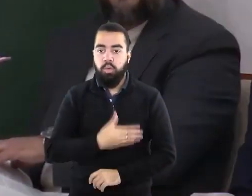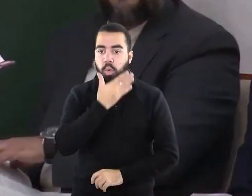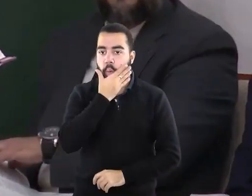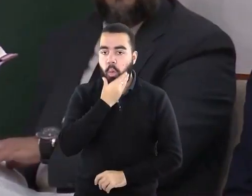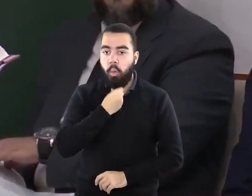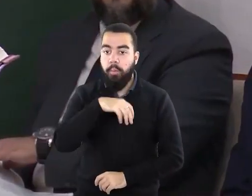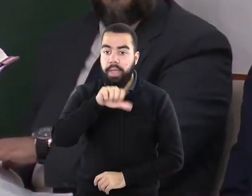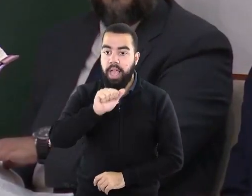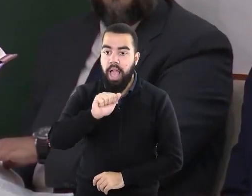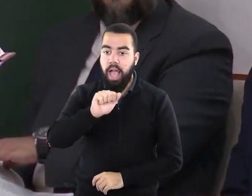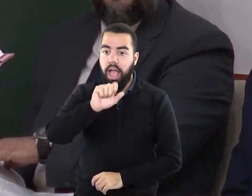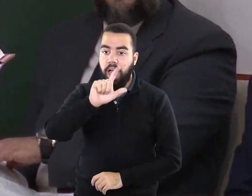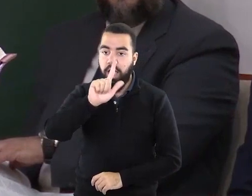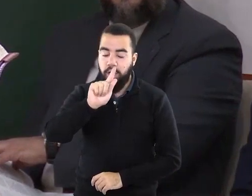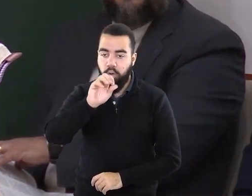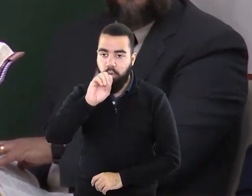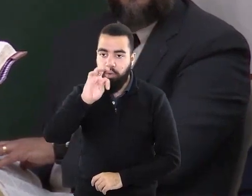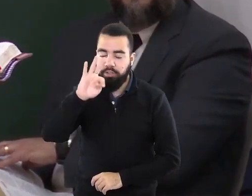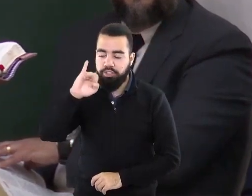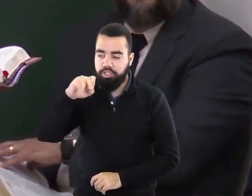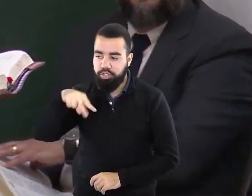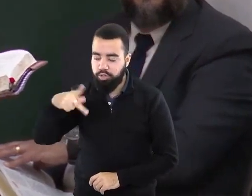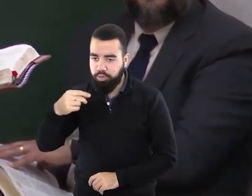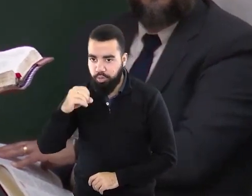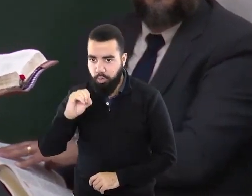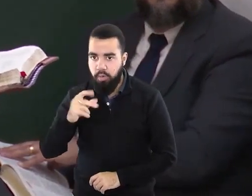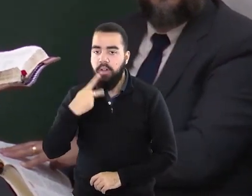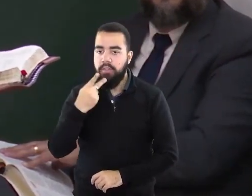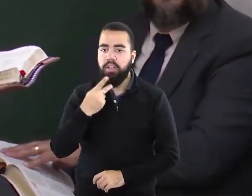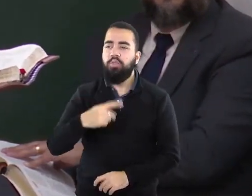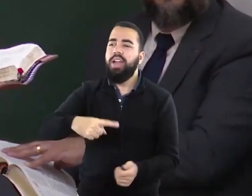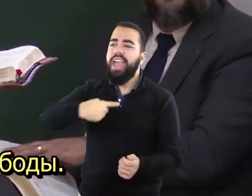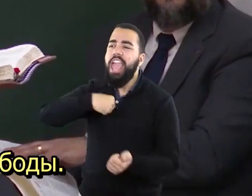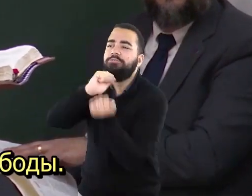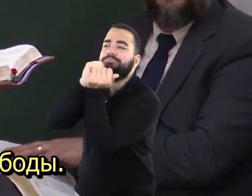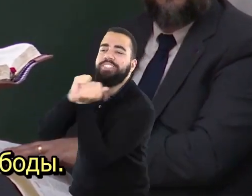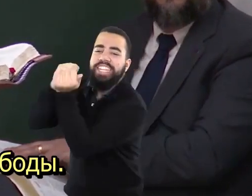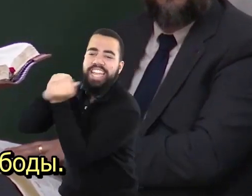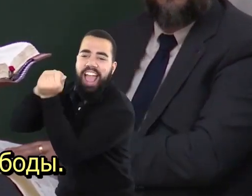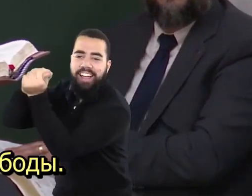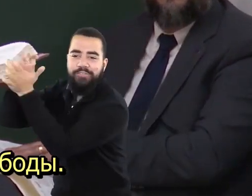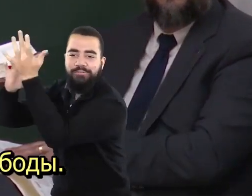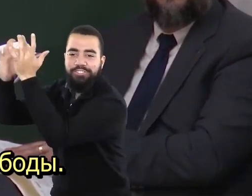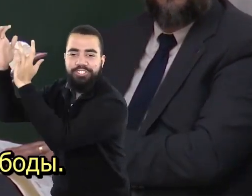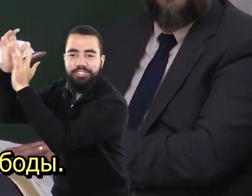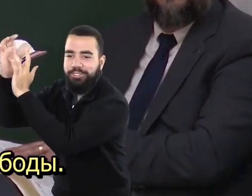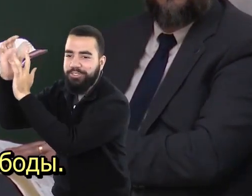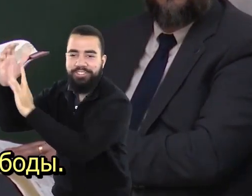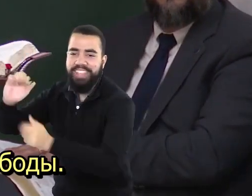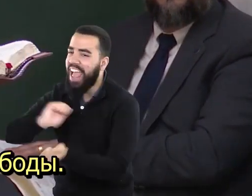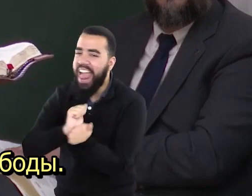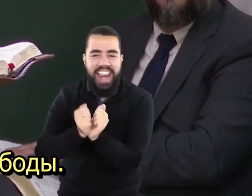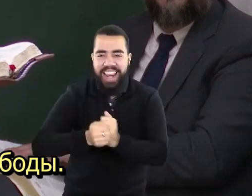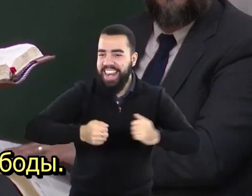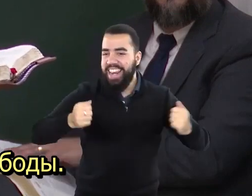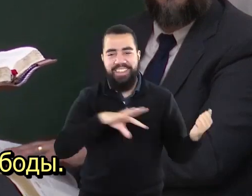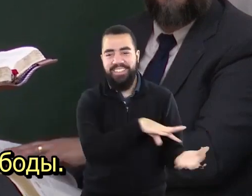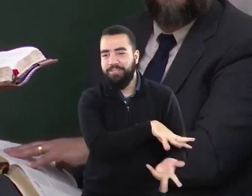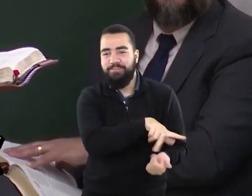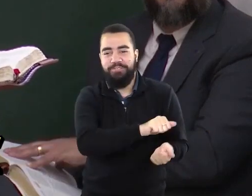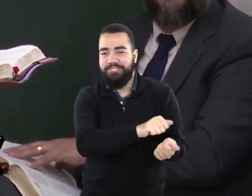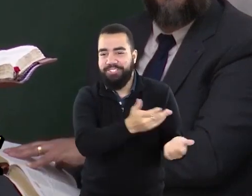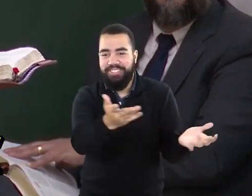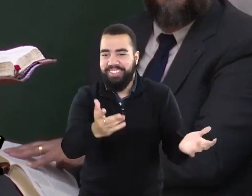mais escravo de Cristo você é, mais livre você se sente. Não é a escravidão da imposição, é a escravidão da